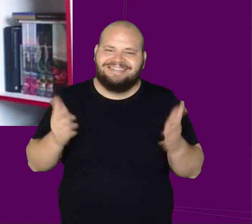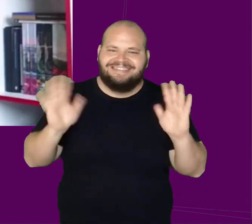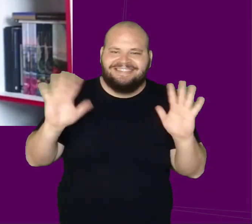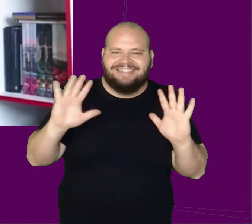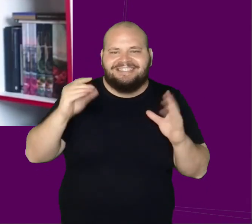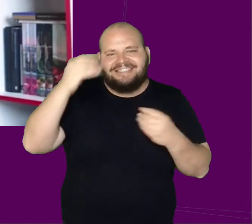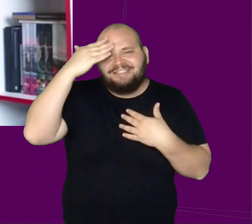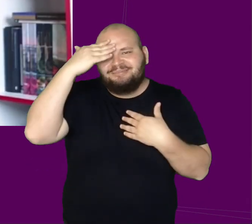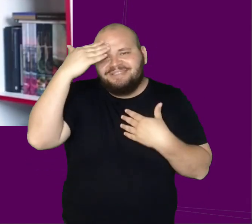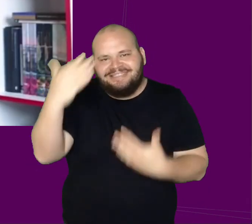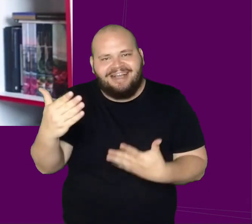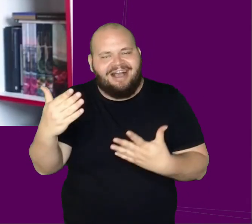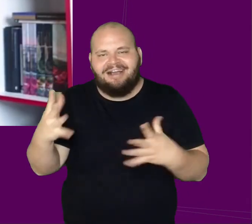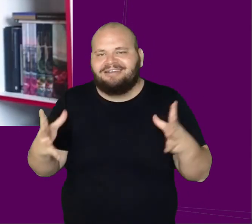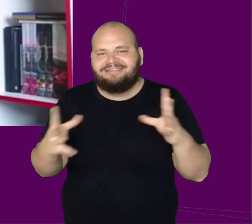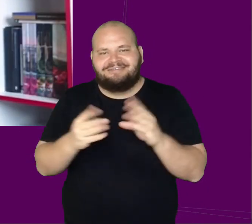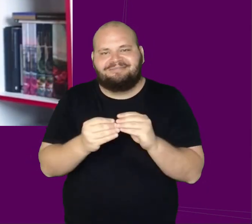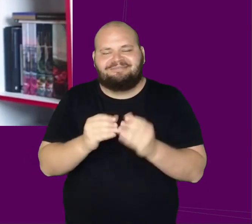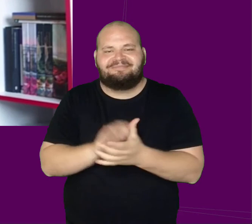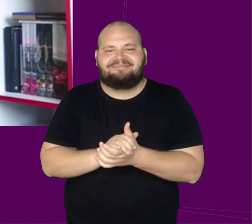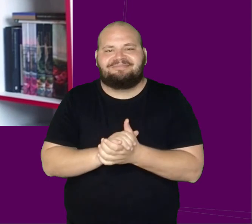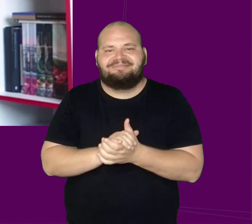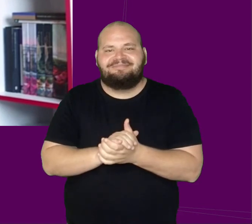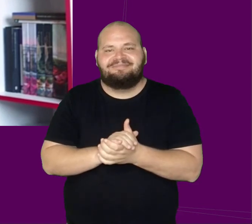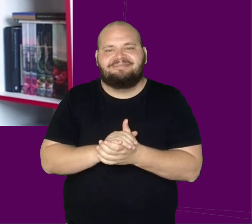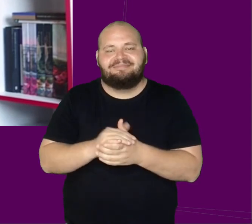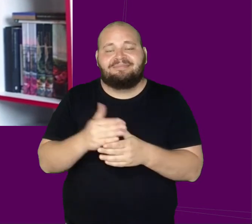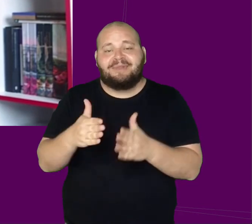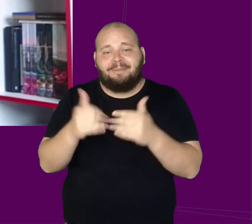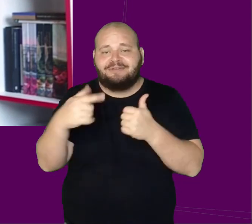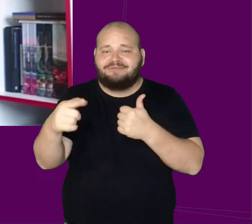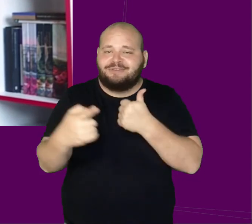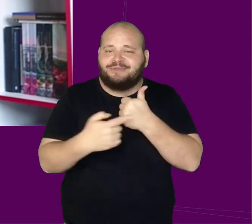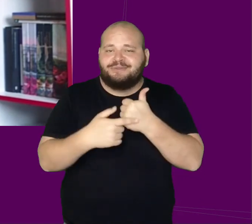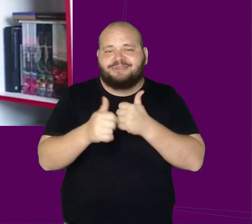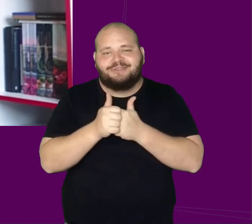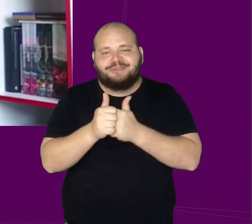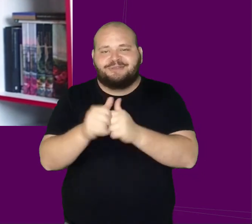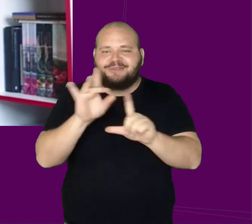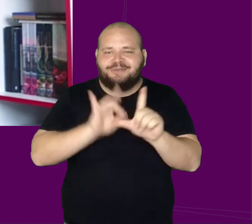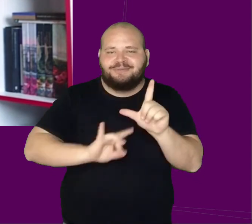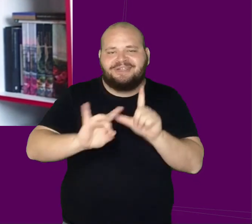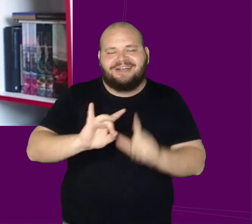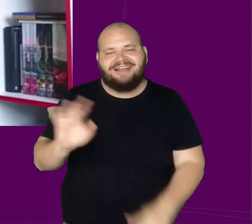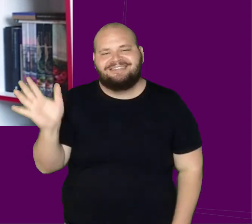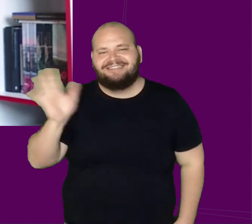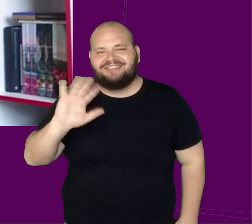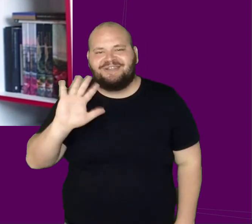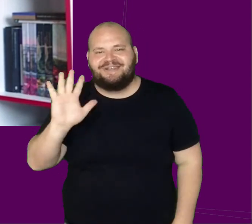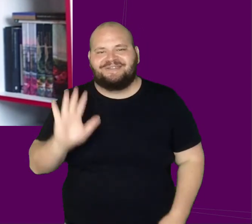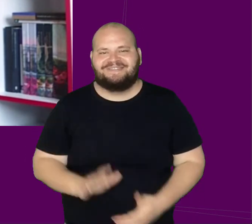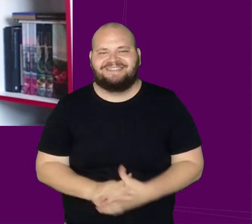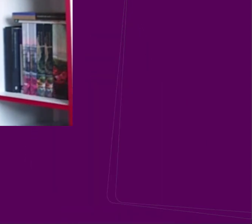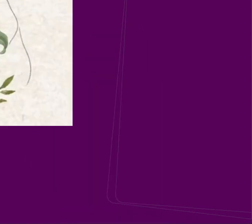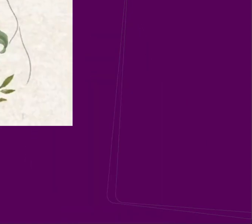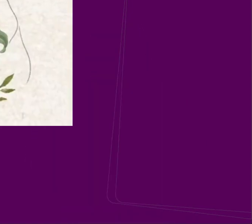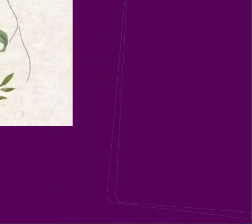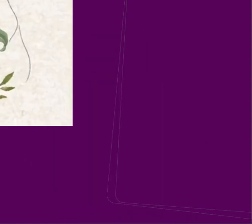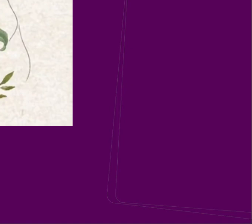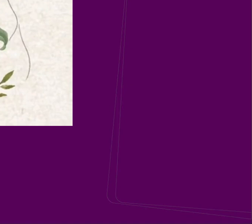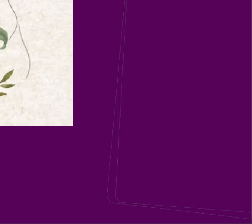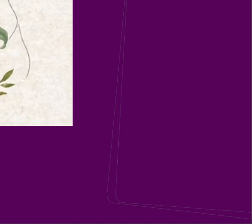Eu agradeço a audiência de vocês e peço para vocês curtirem, compartilharem nossos vídeos e até a próxima. Tchauzinho!